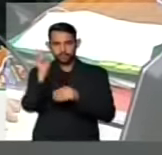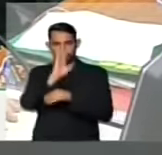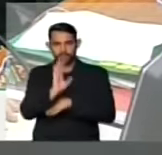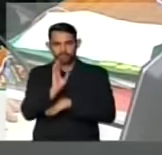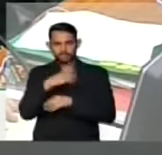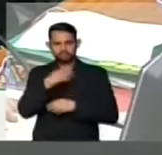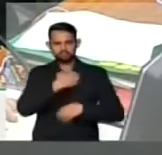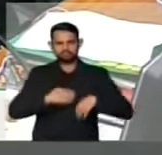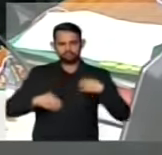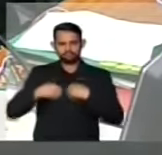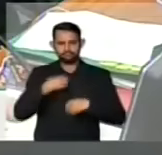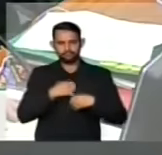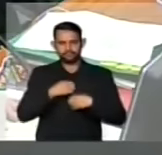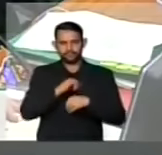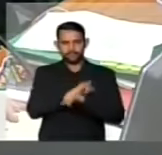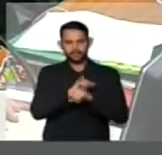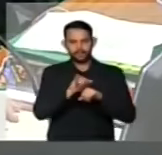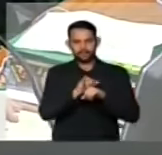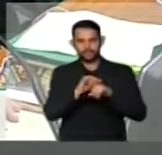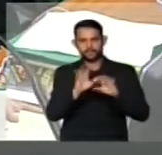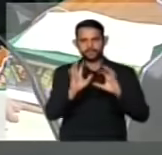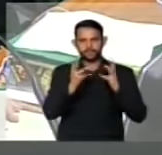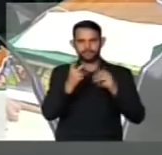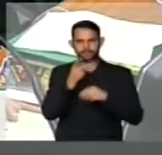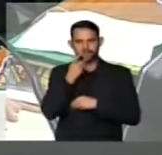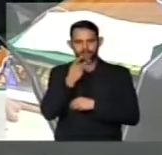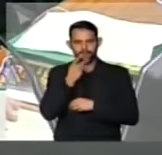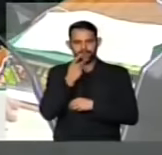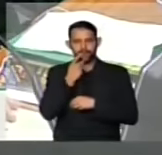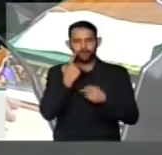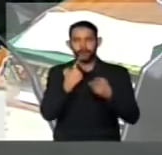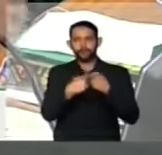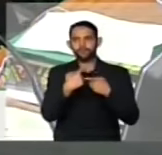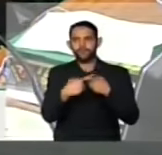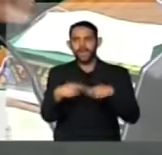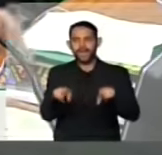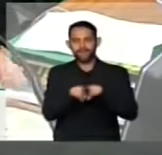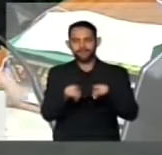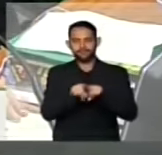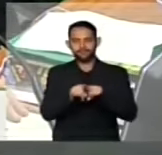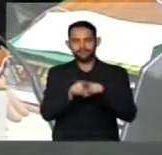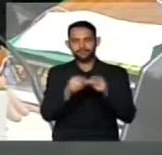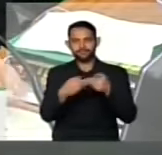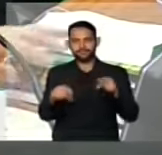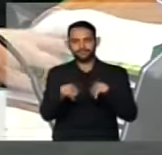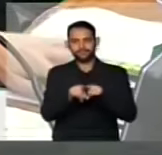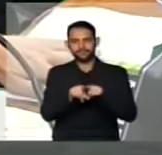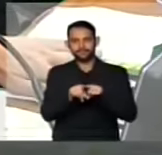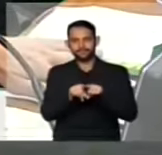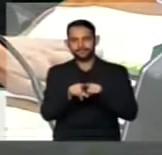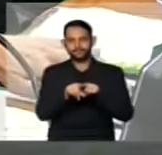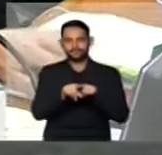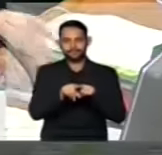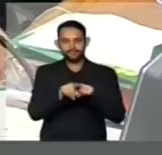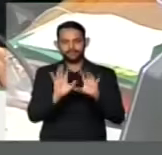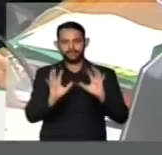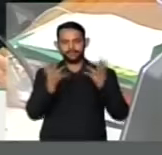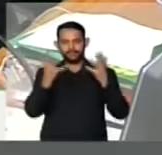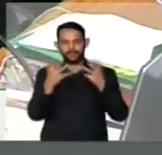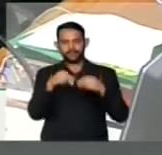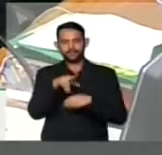da desesperança proclamada na célebre frase de Rui Barbosa, aspas, de tanto ver triunfar